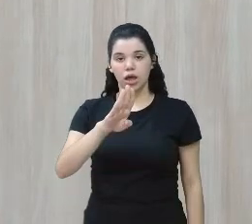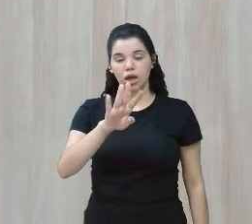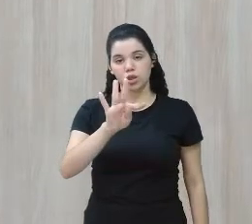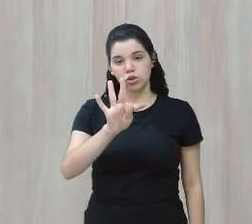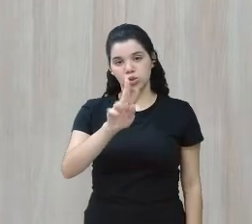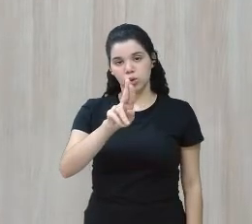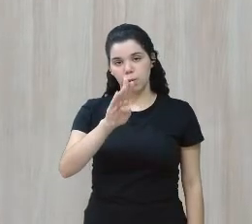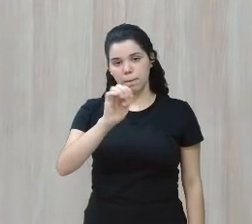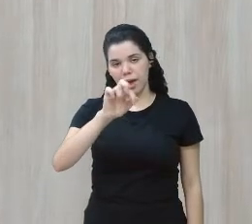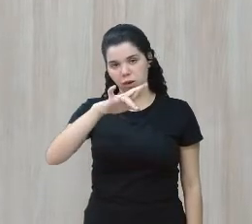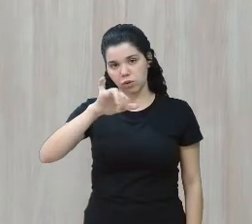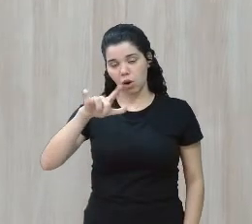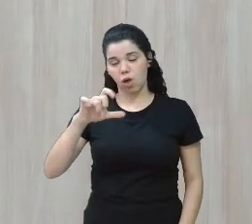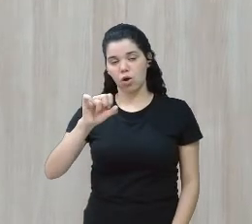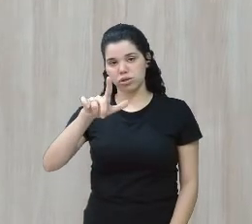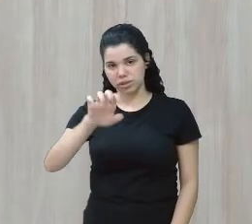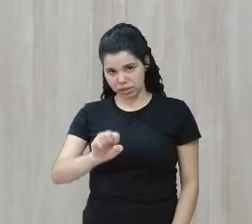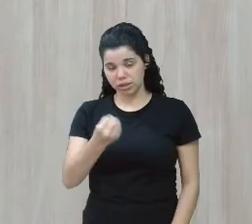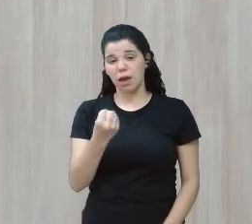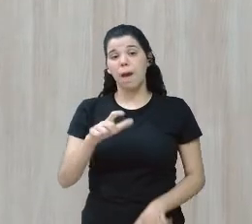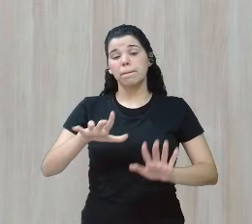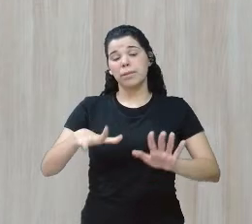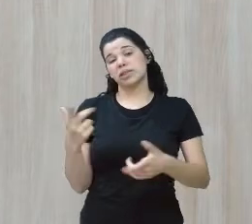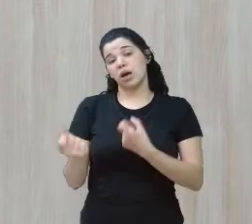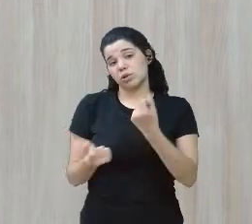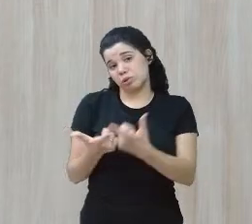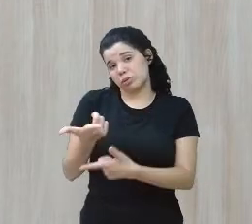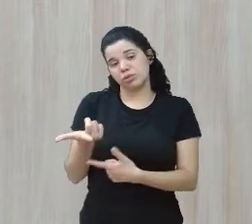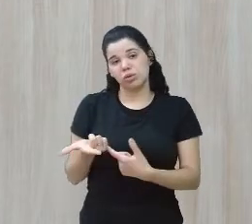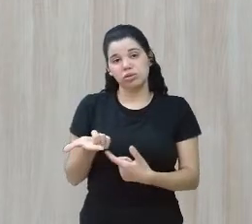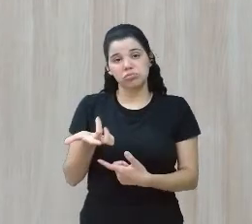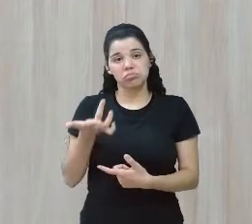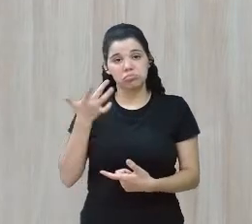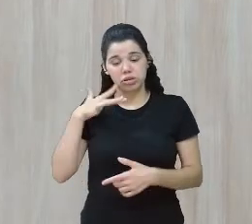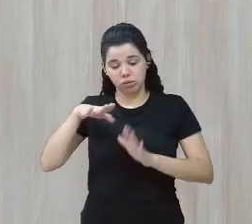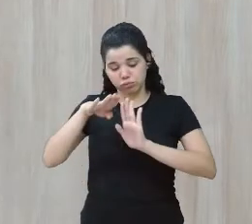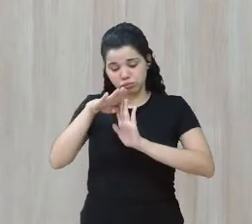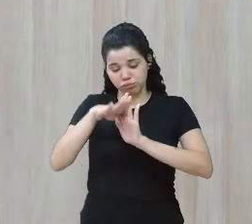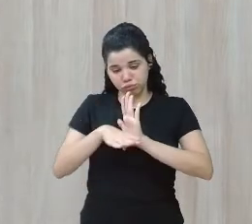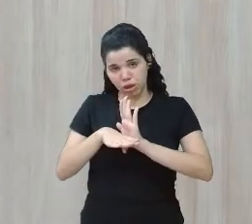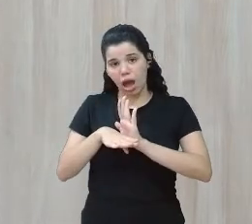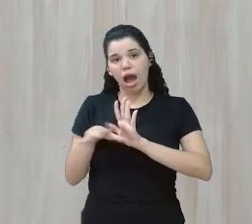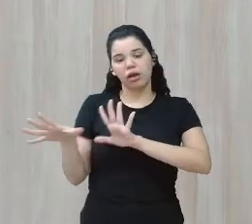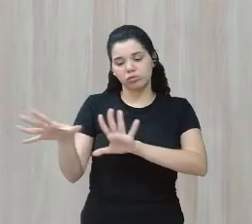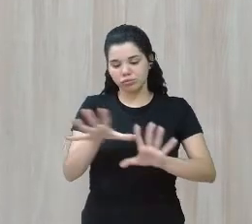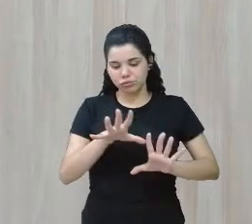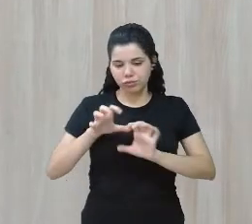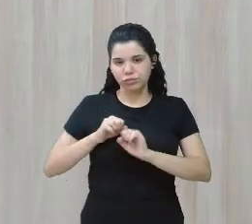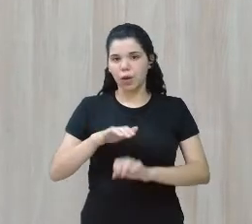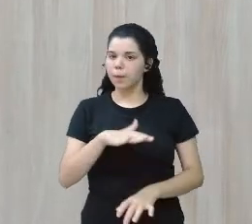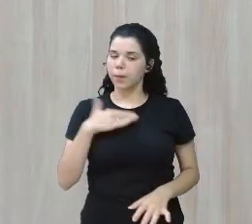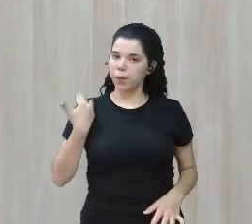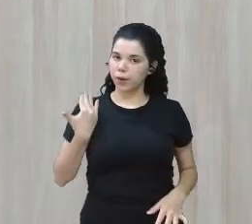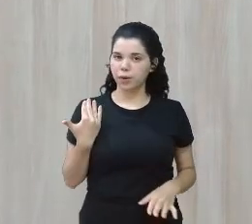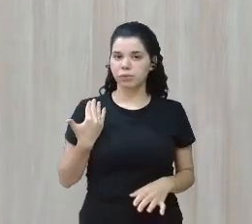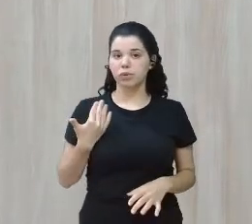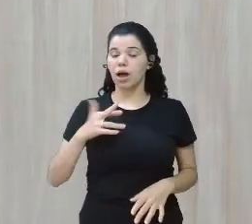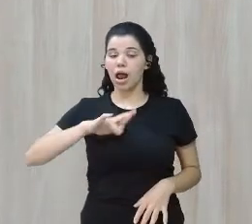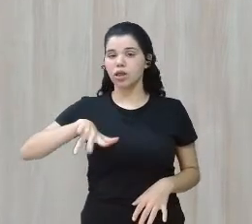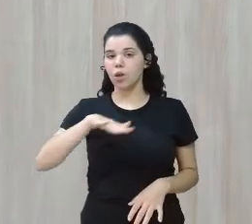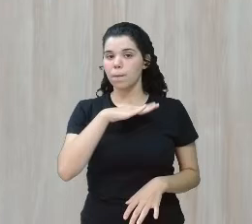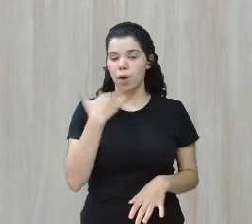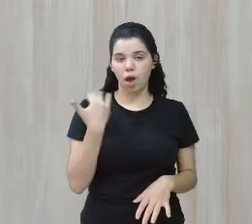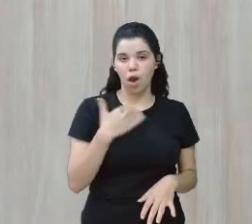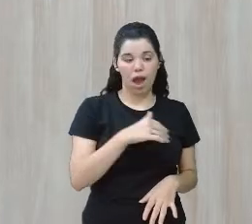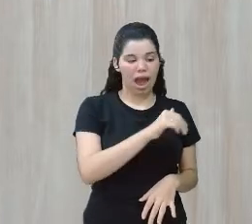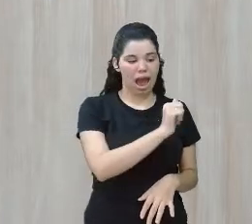tuberculose, mas o sistema imunológico está baixo, não descobriu o que tinha e contraiu uma tuberculose e faleceu. Na verdade, ela não faleceu da